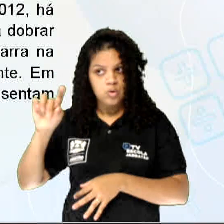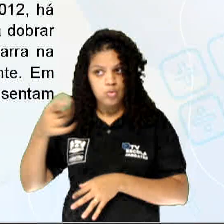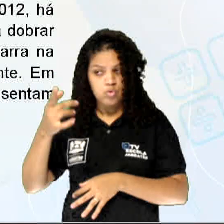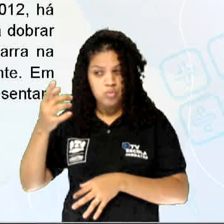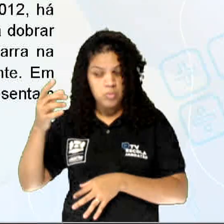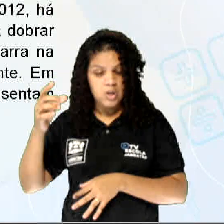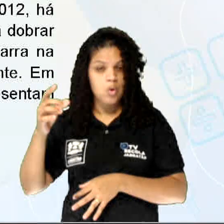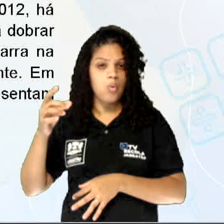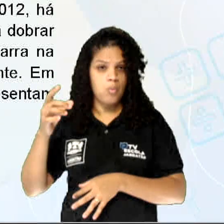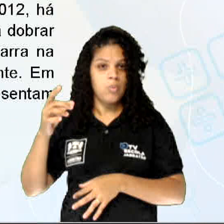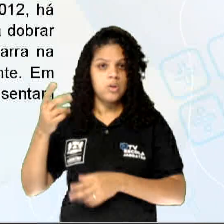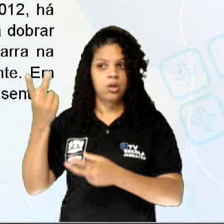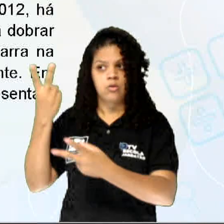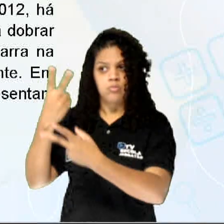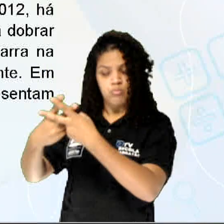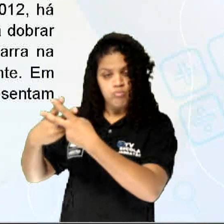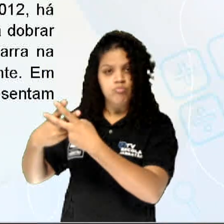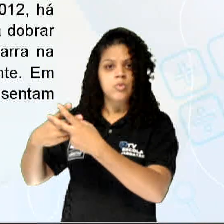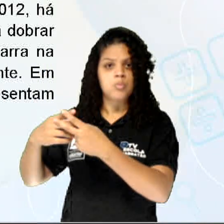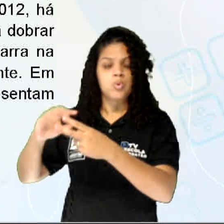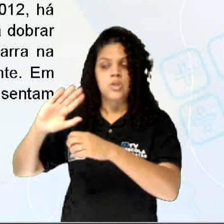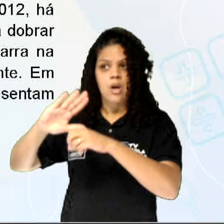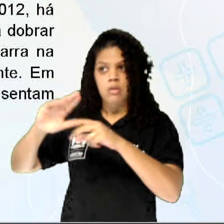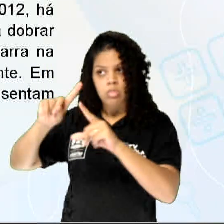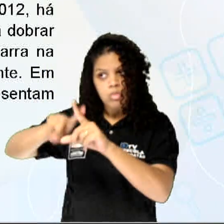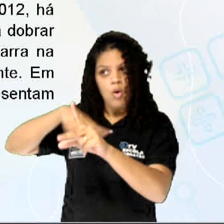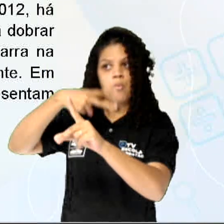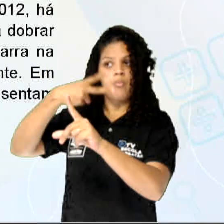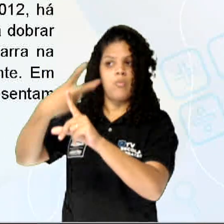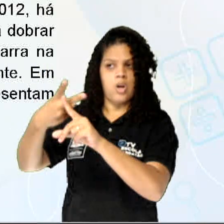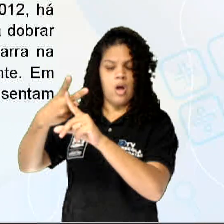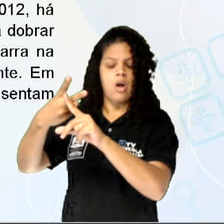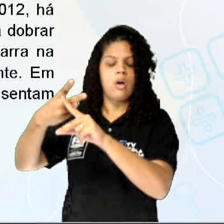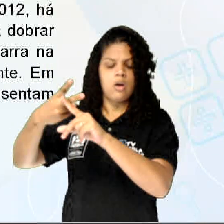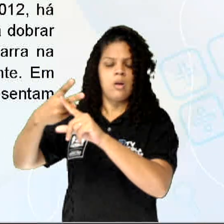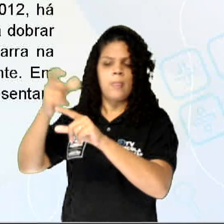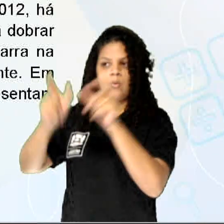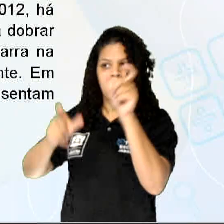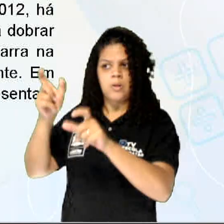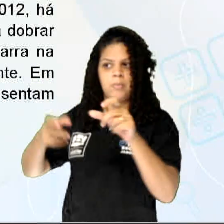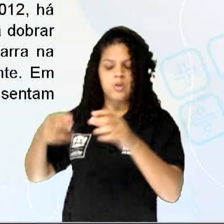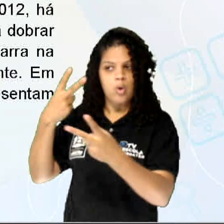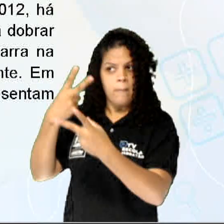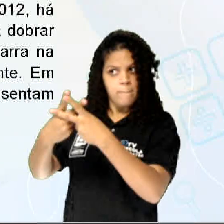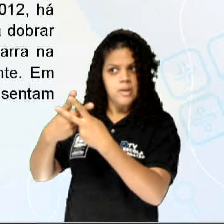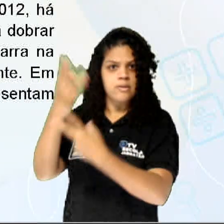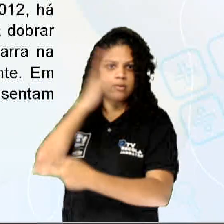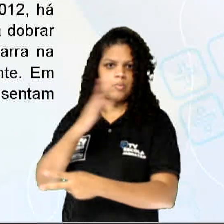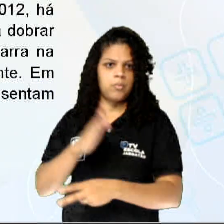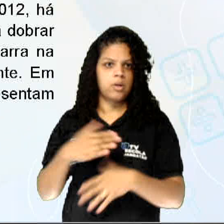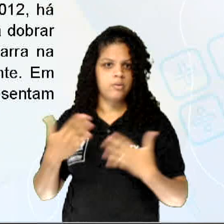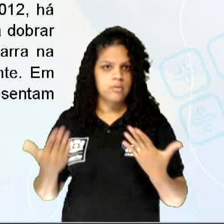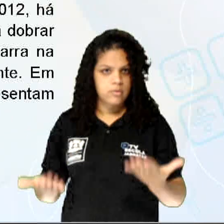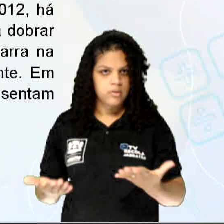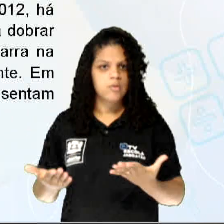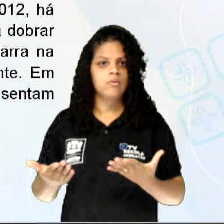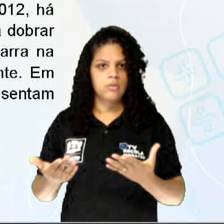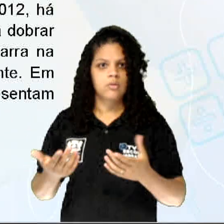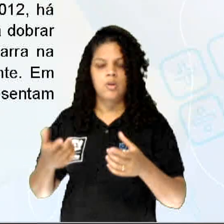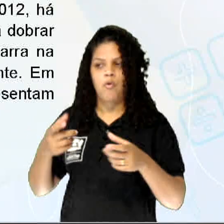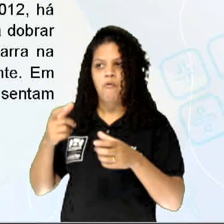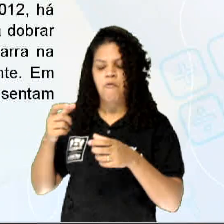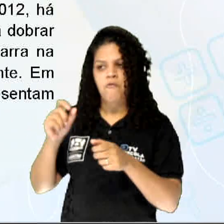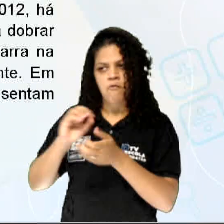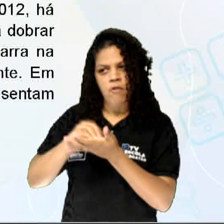poderia dobrar a população carcerária brasileira. Na outra ponta, a proposta esbarra na falta de espaço nos